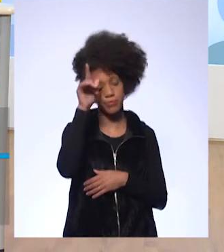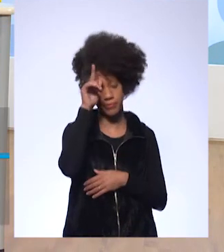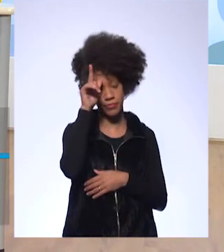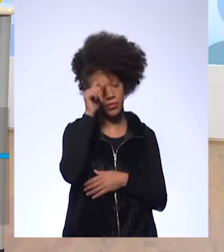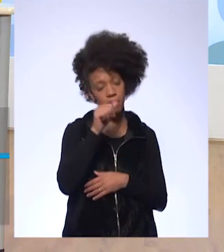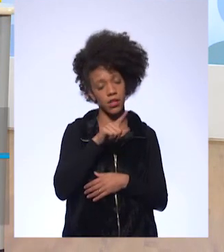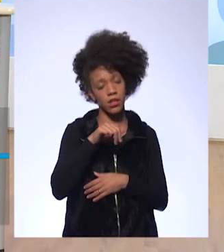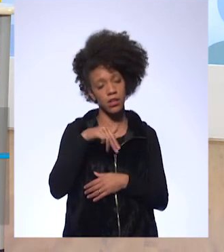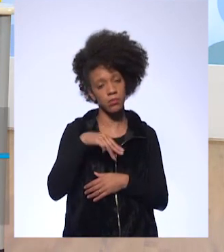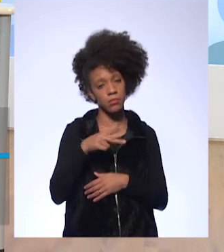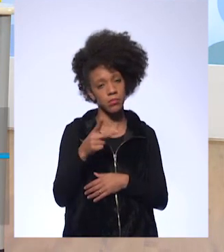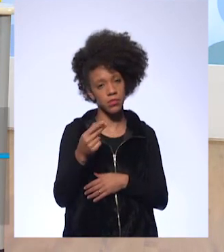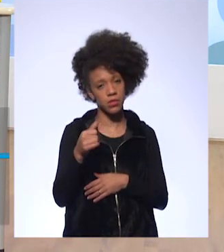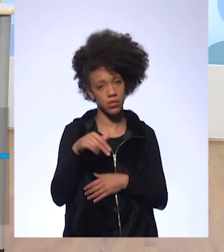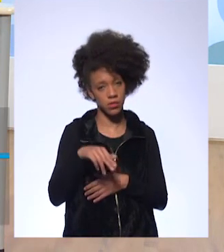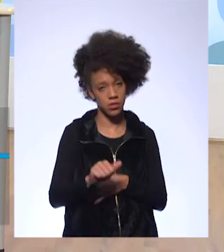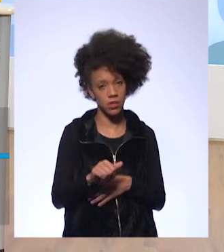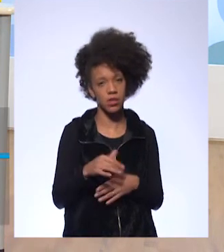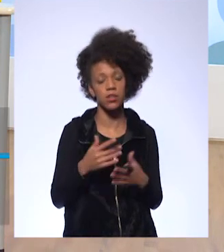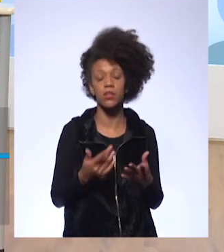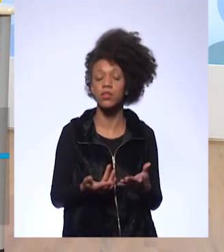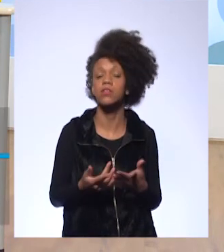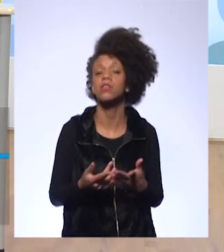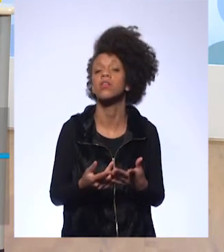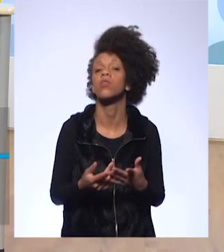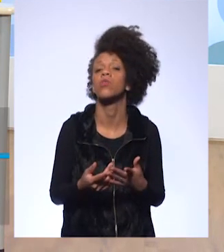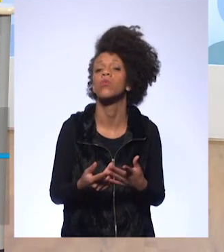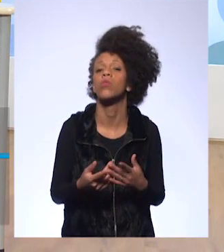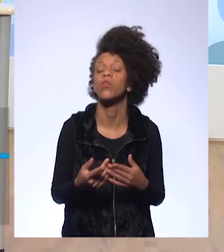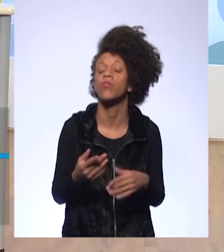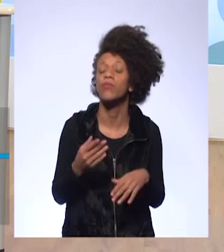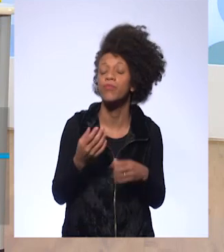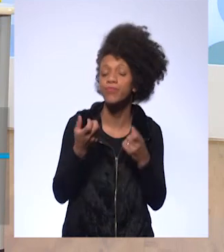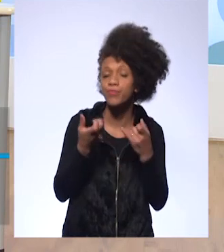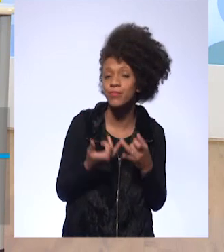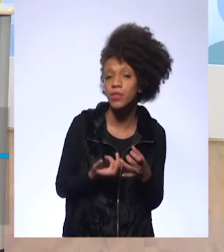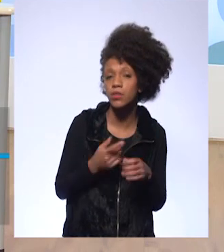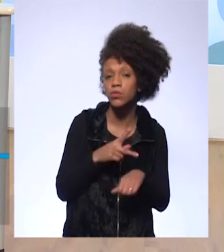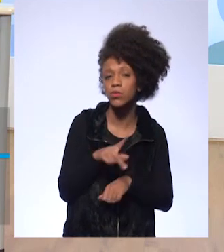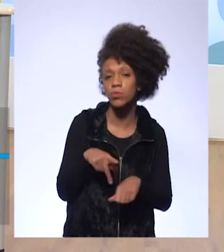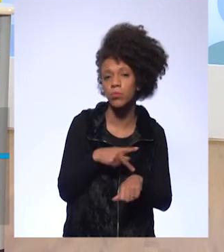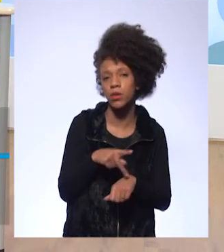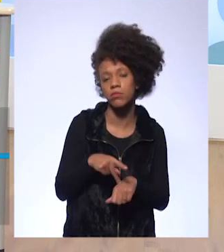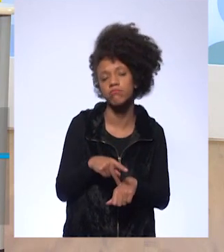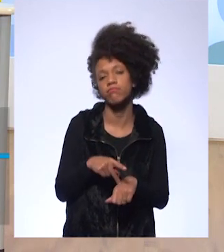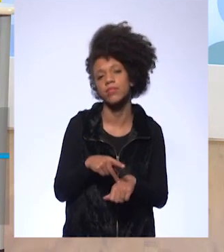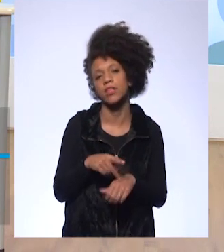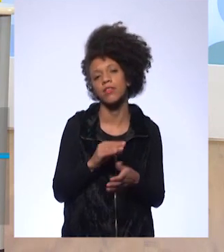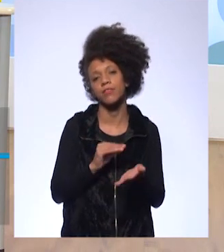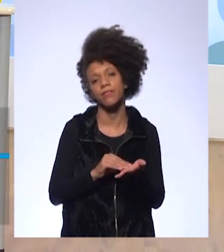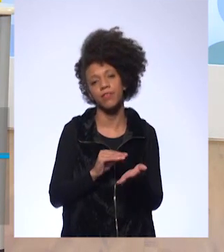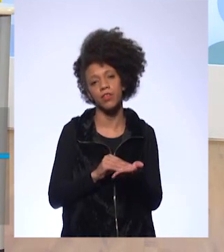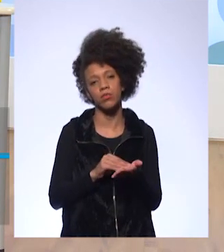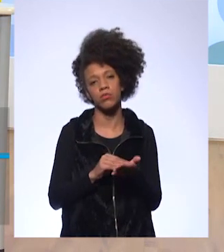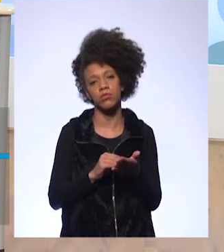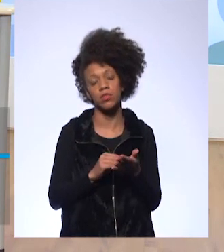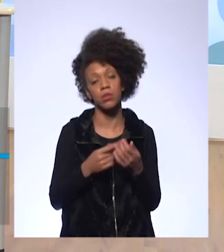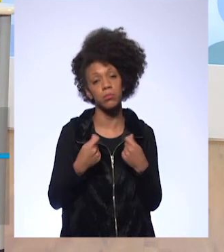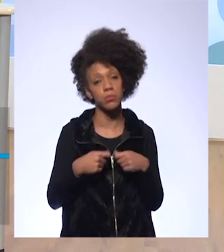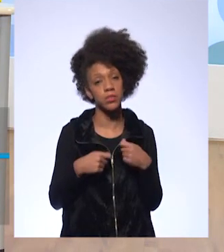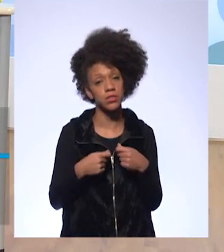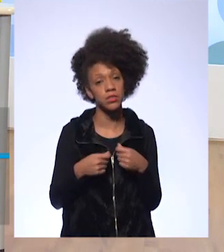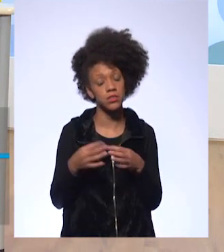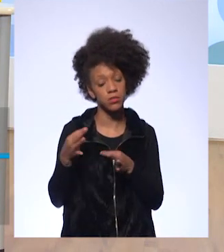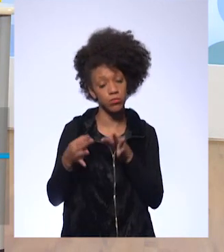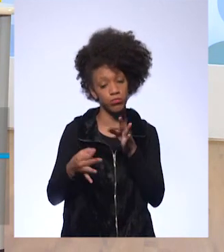de um país, né, mediano economicamente, que não faria falta. Né? Tem que lembrar que houve um plebiscito